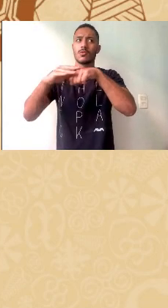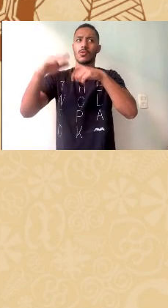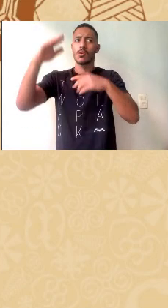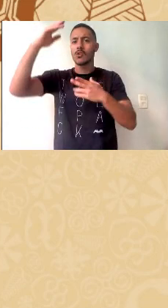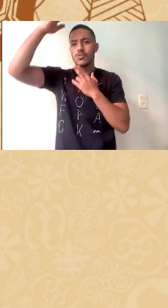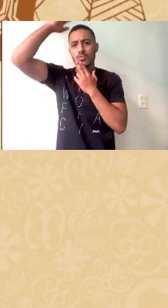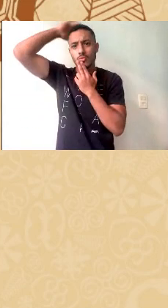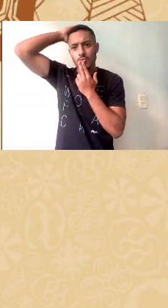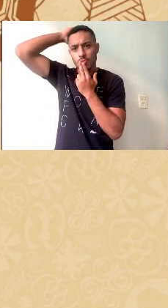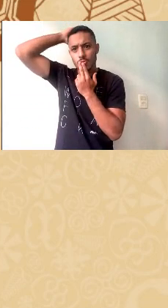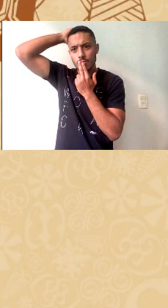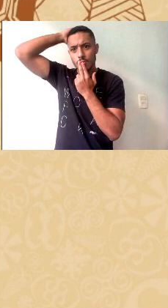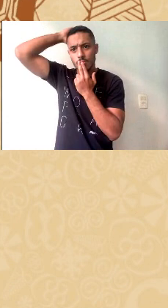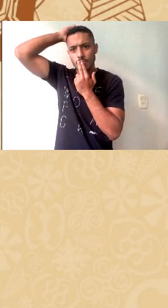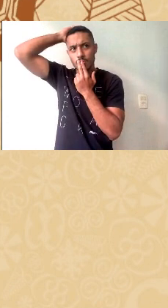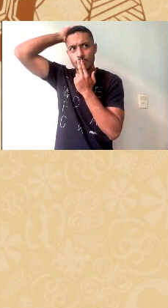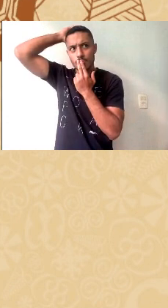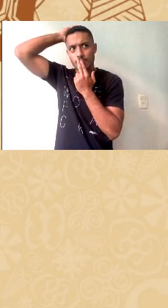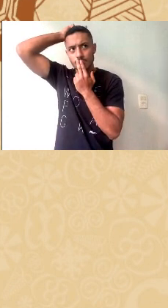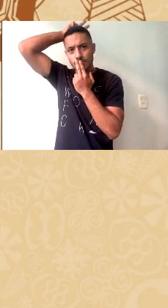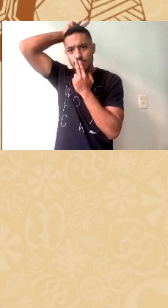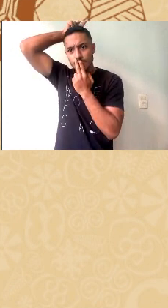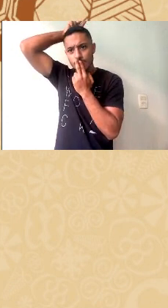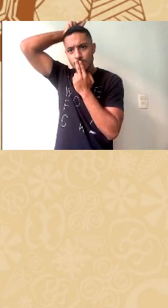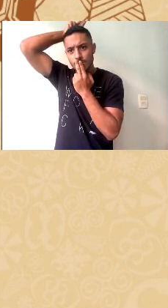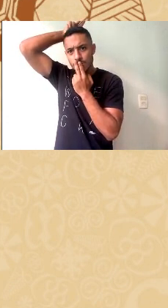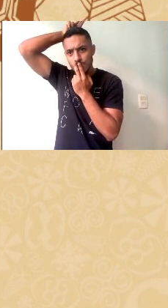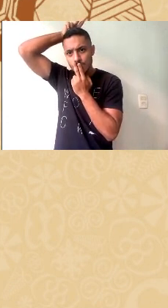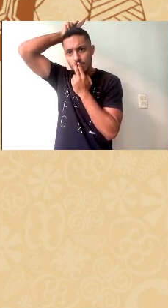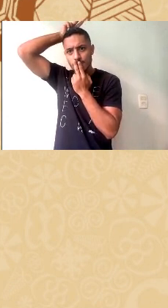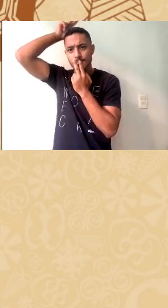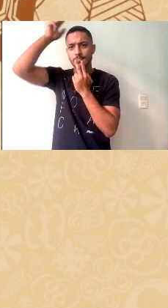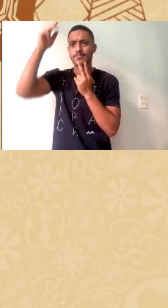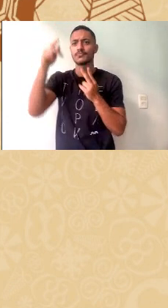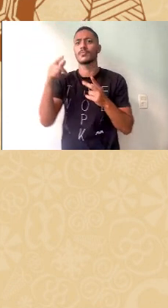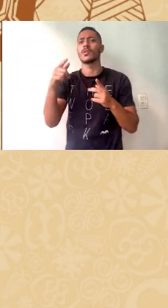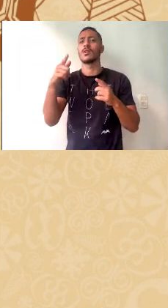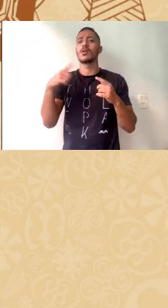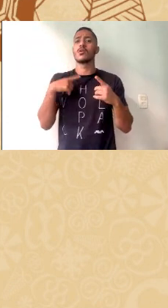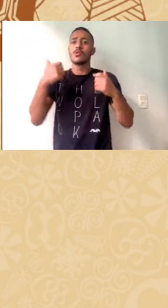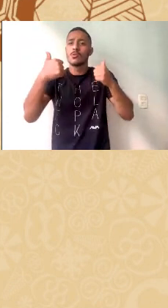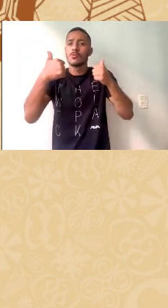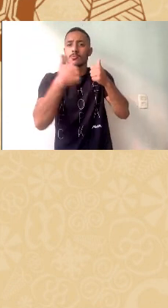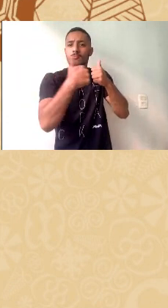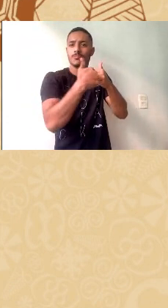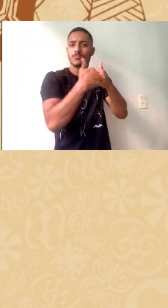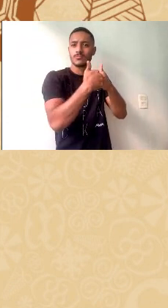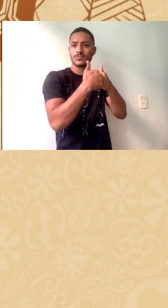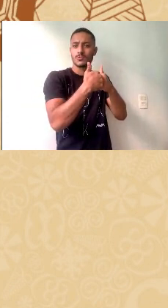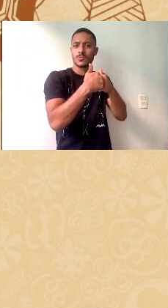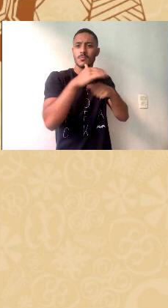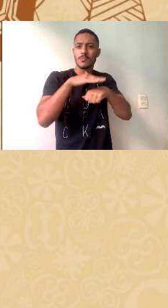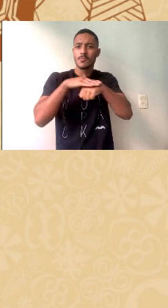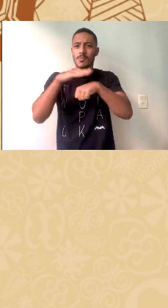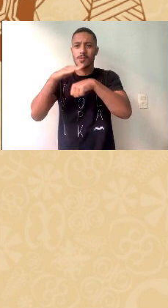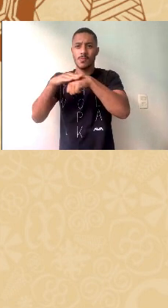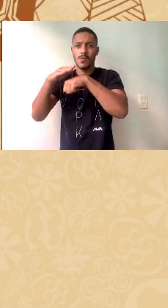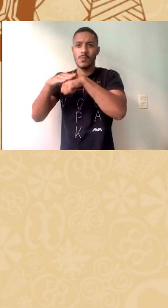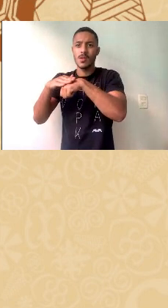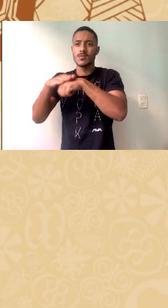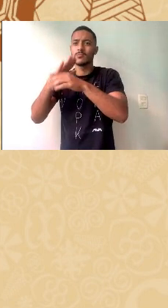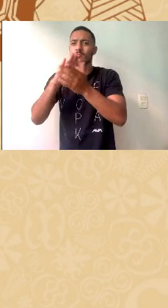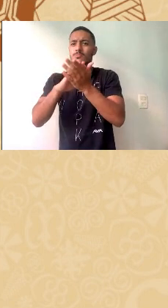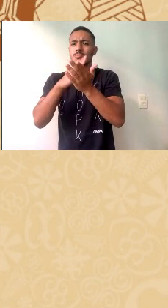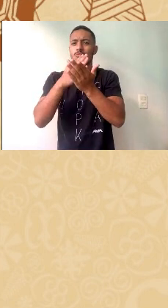né? Não tem sido o meu campo, né? Tem me aproximado cada vez mais, né, do estudo sobre